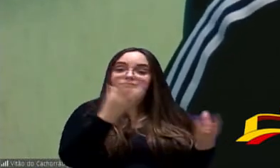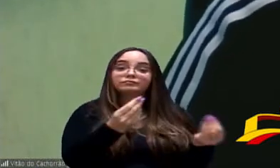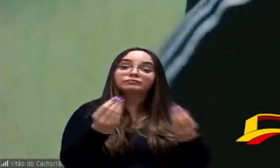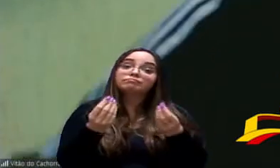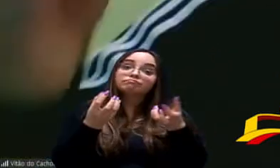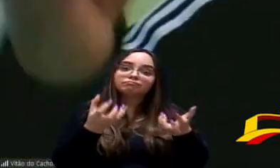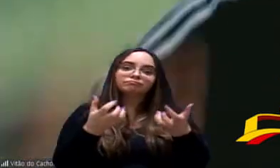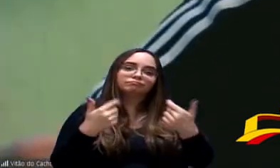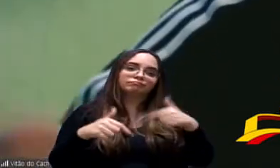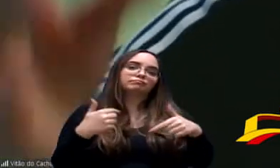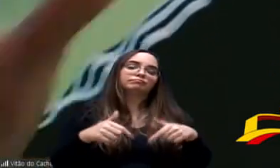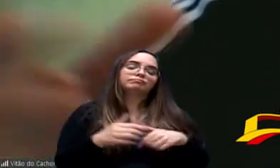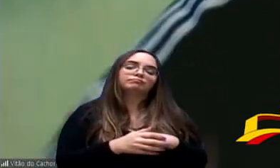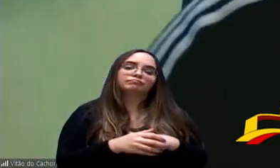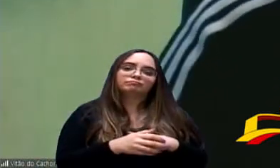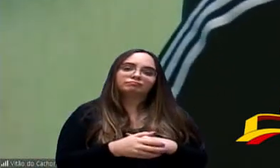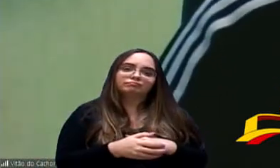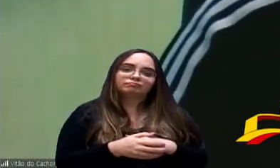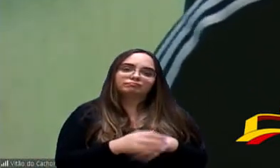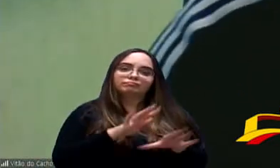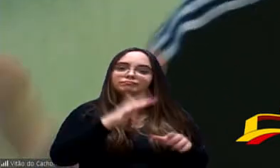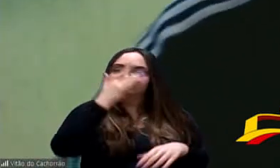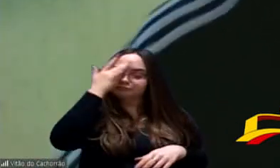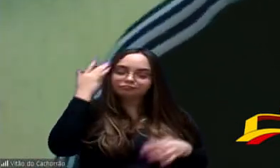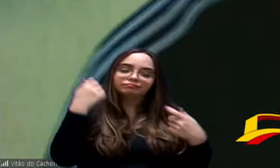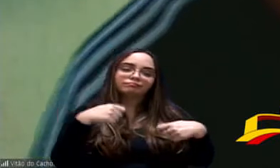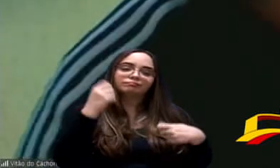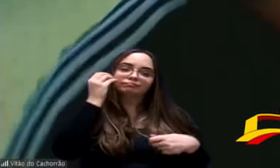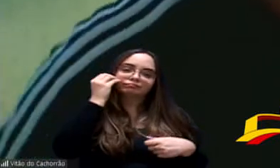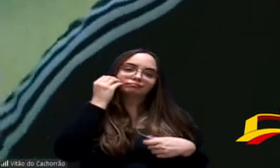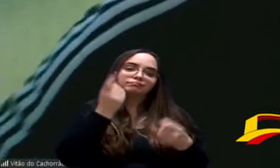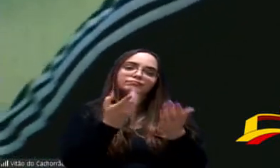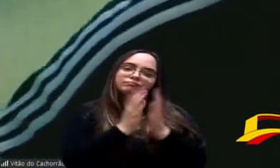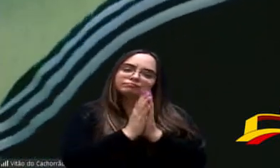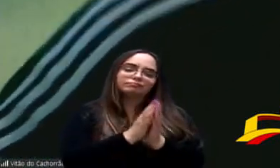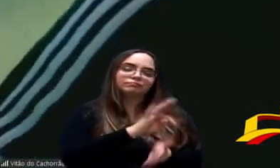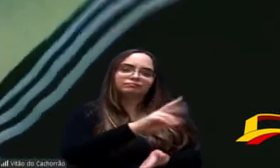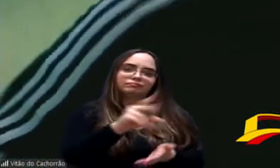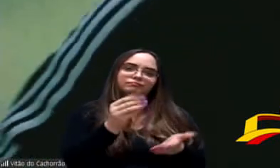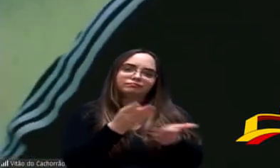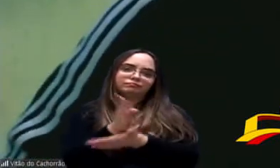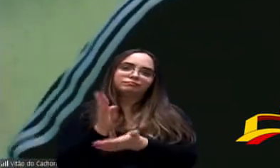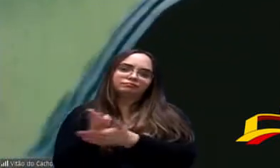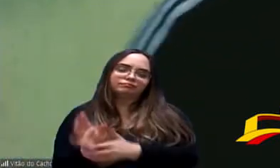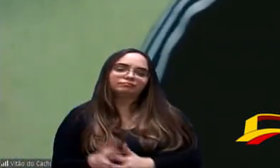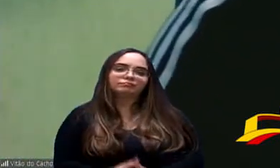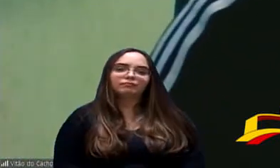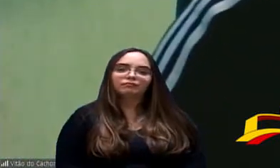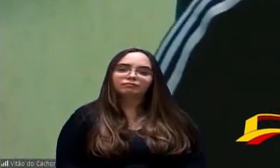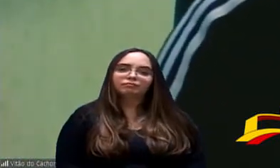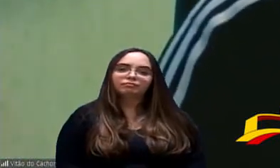trabalhar. O povo precisa de oportunidade. Peço a aprovação dos colegas.